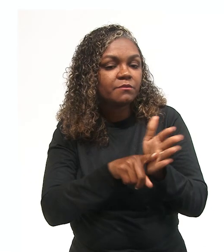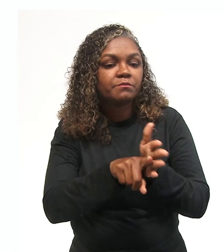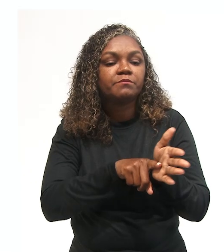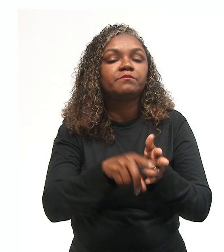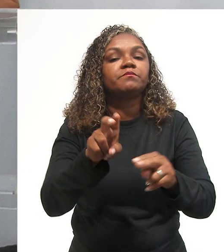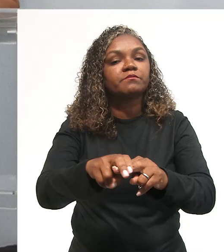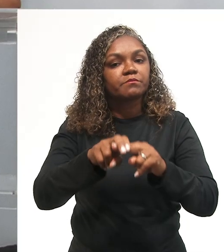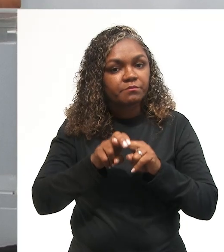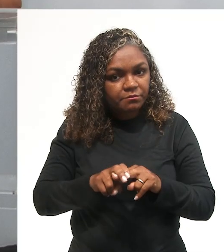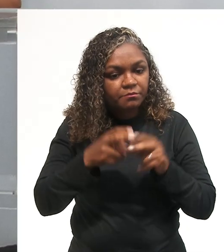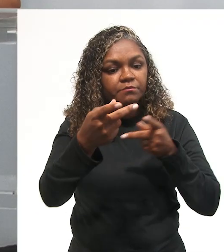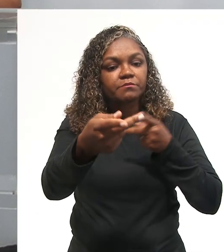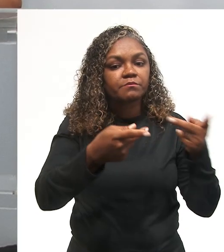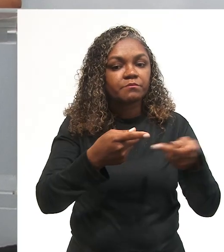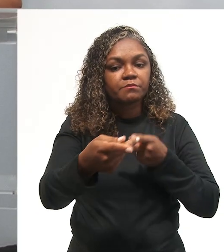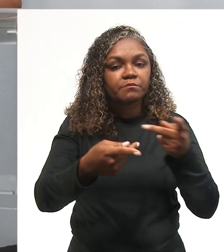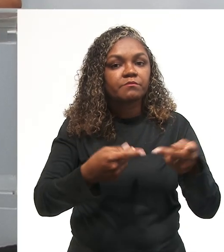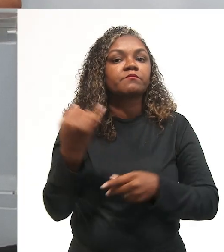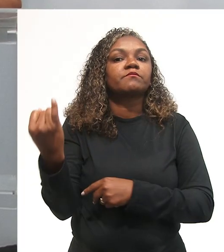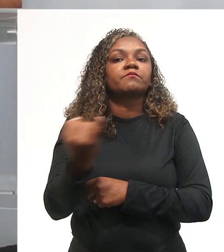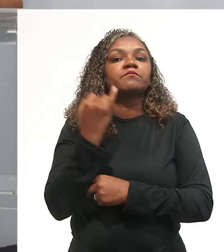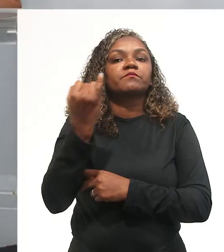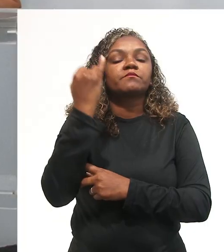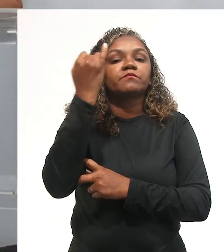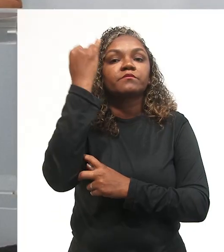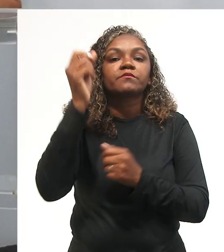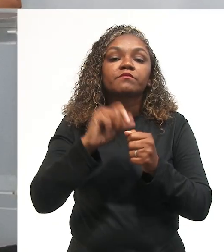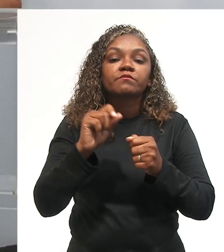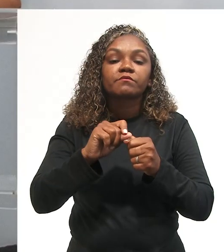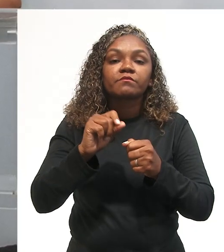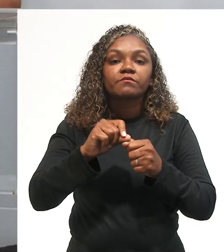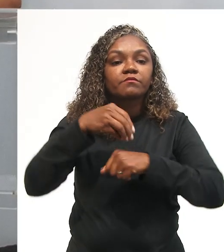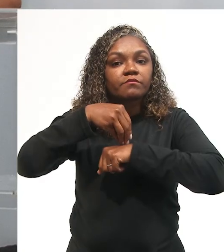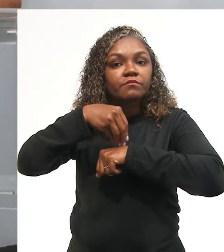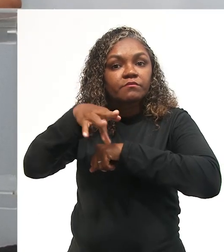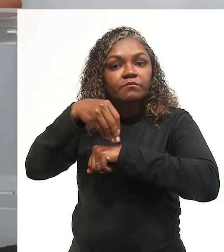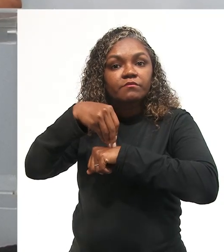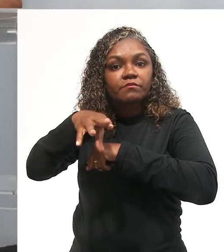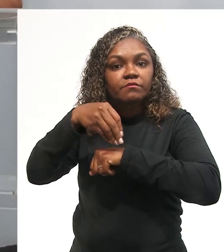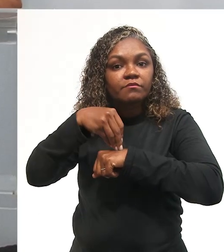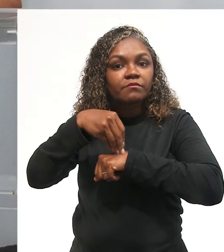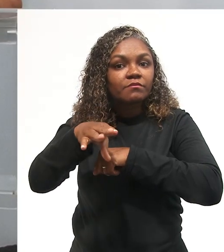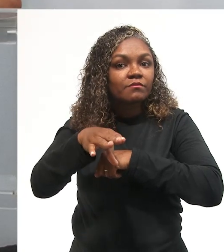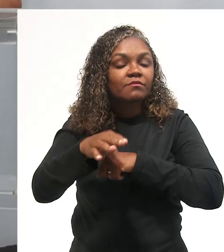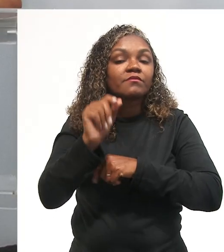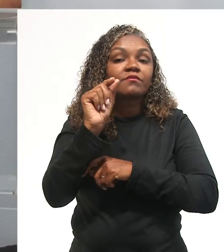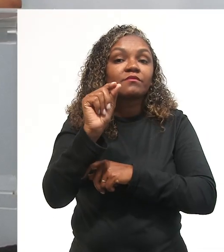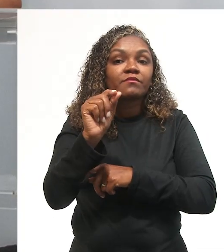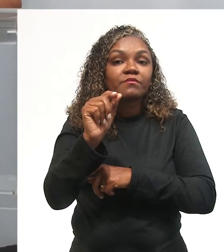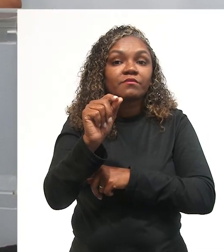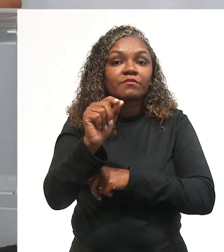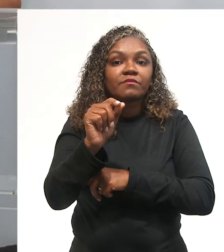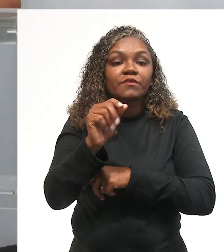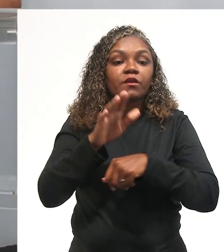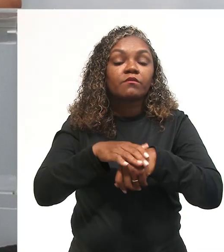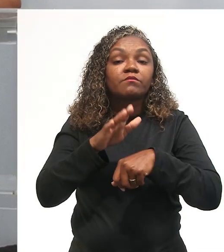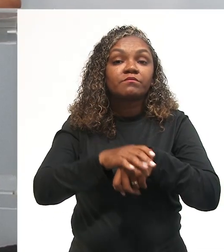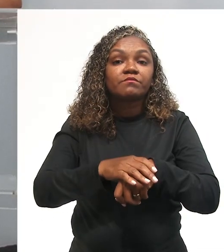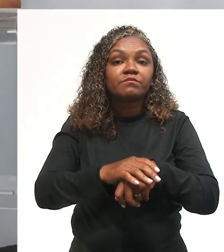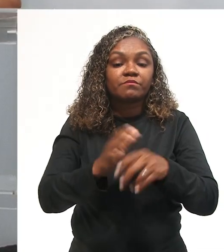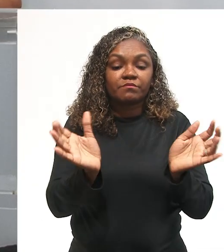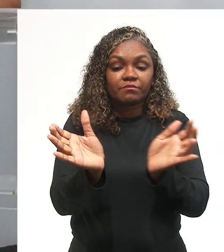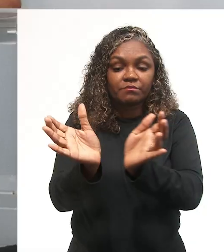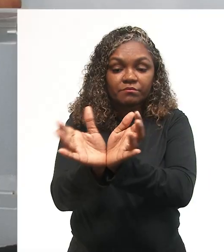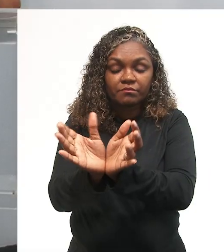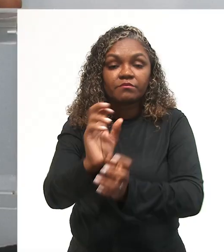o projeto ele vai ser importante para direcionar a atuação do próprio pesquisador e da equipe que